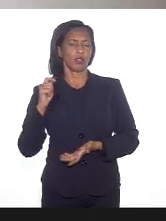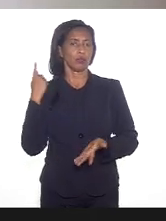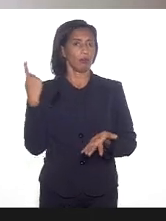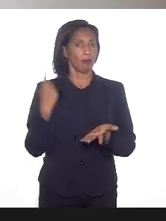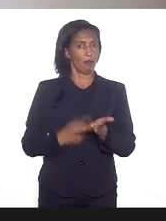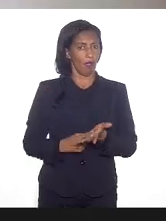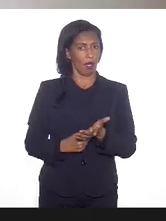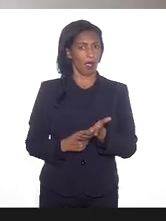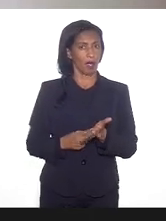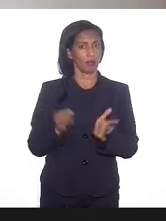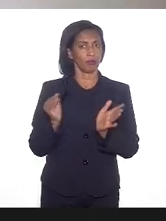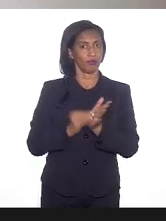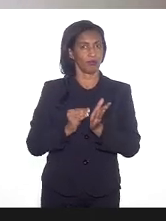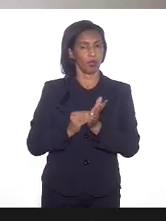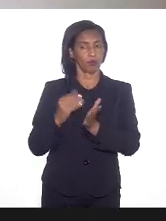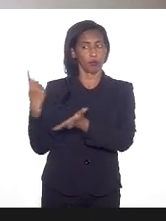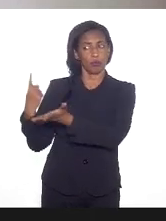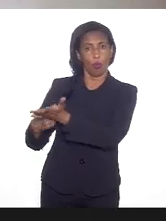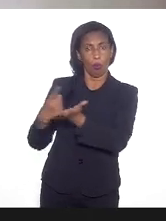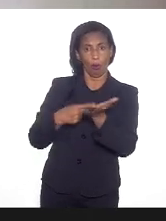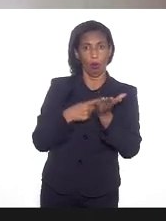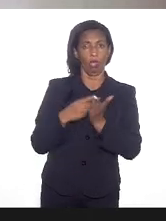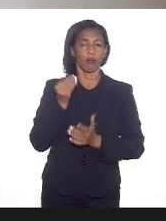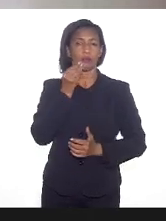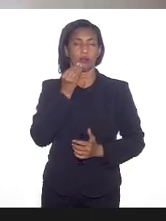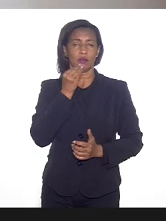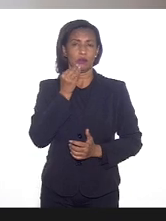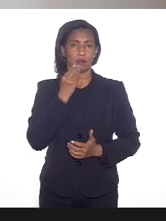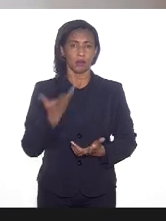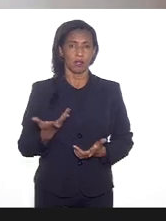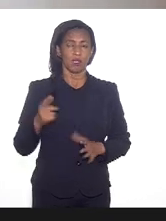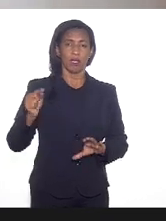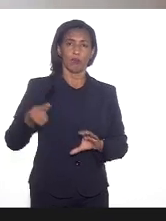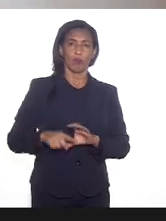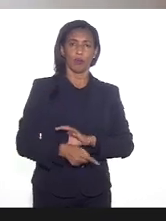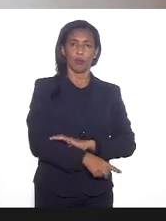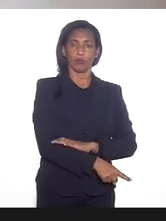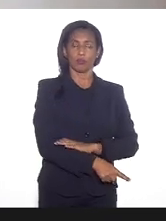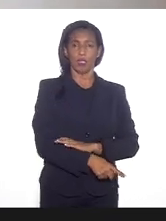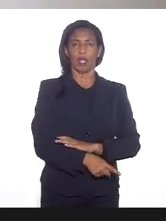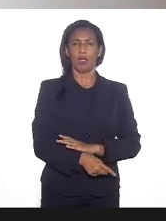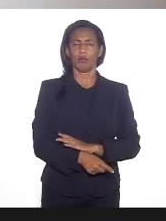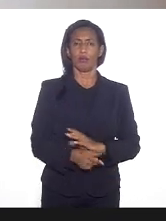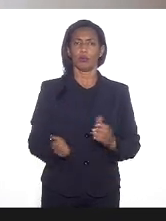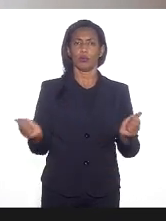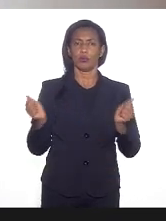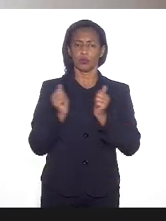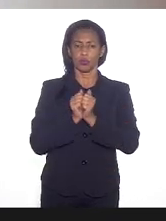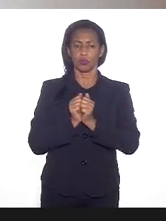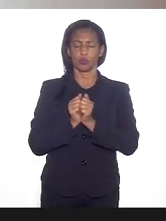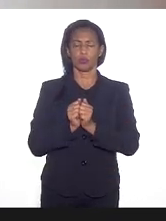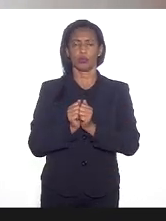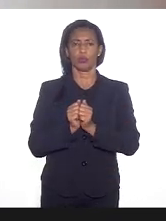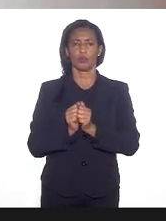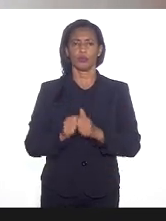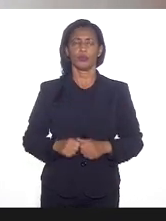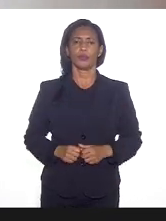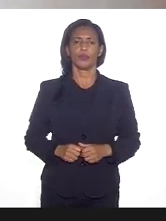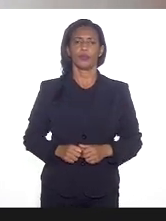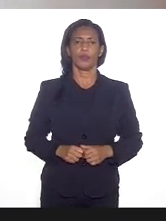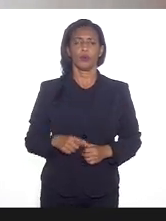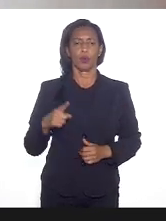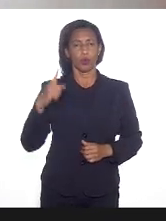por irregularidades, por falta de transparência, e que aprofundaram muitíssimo esse quadro